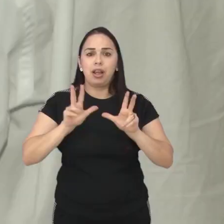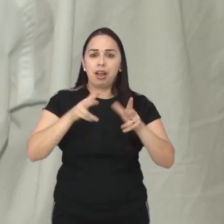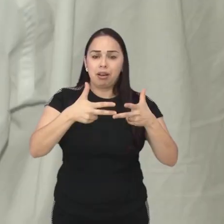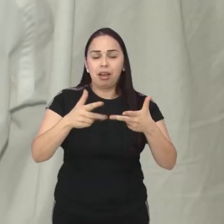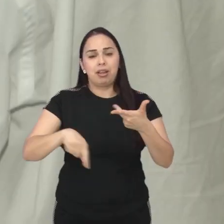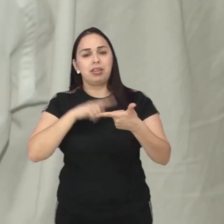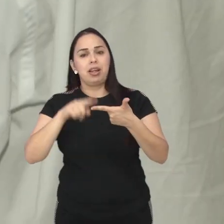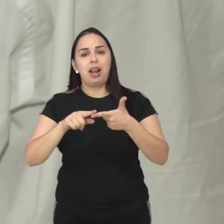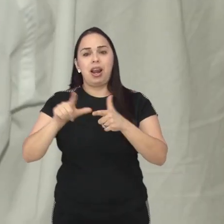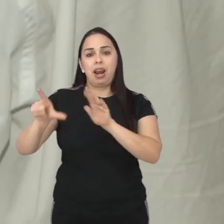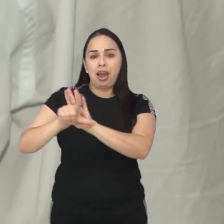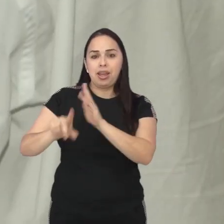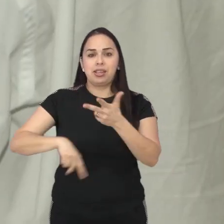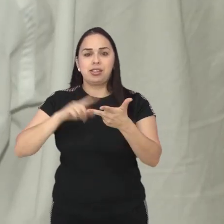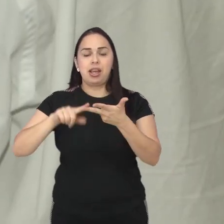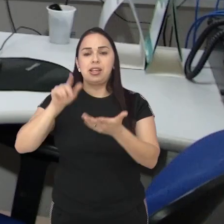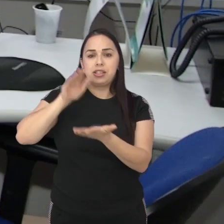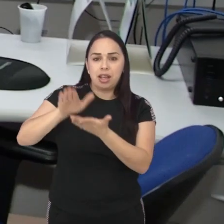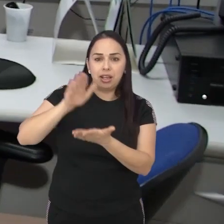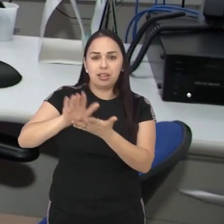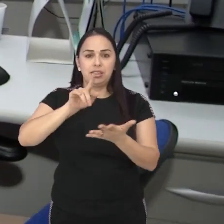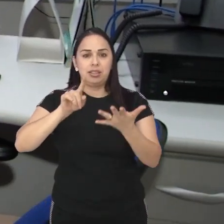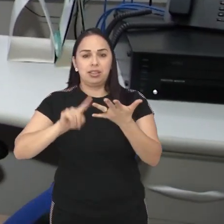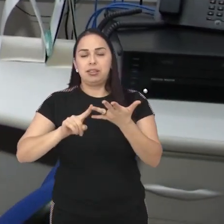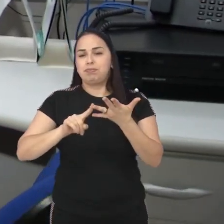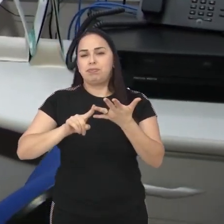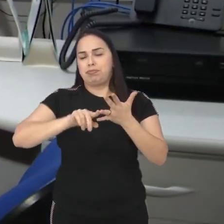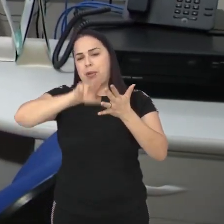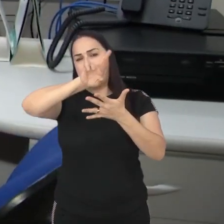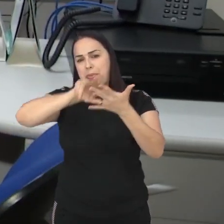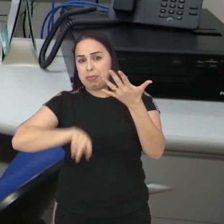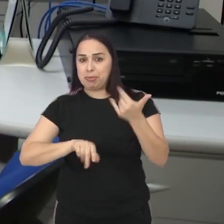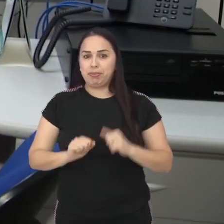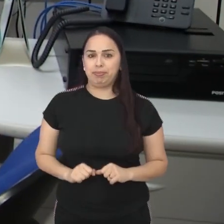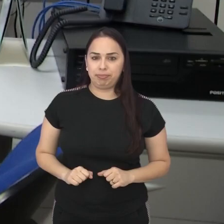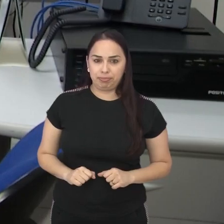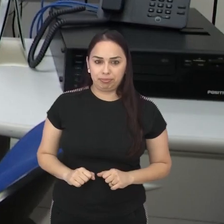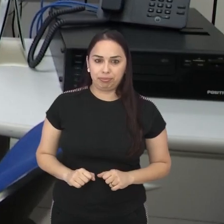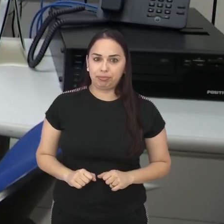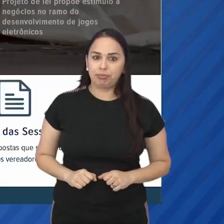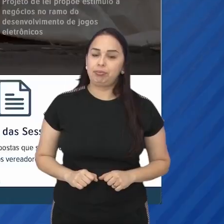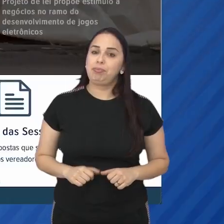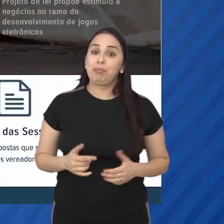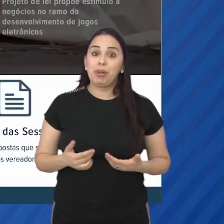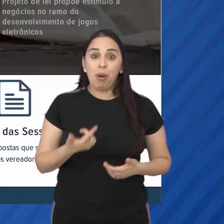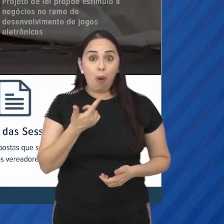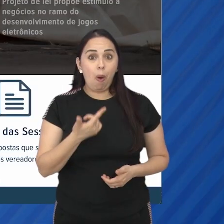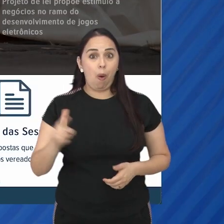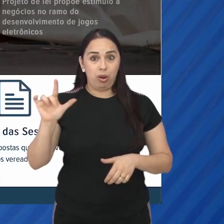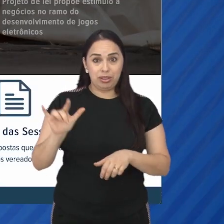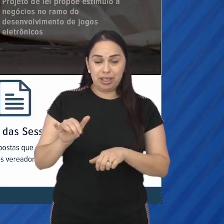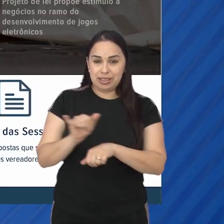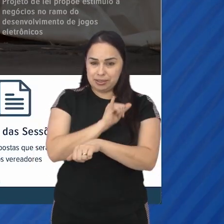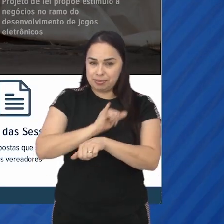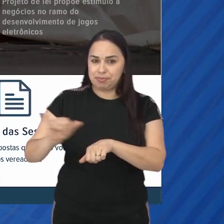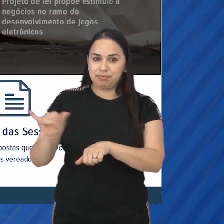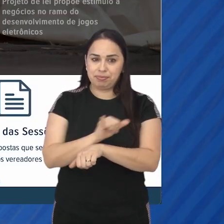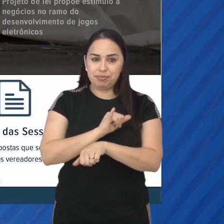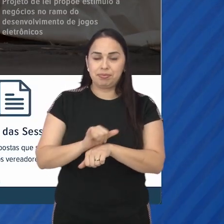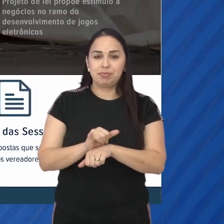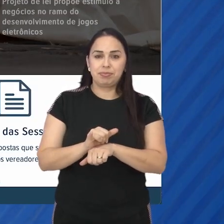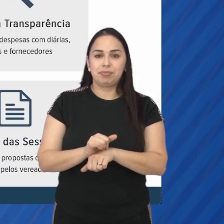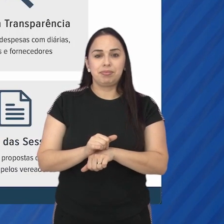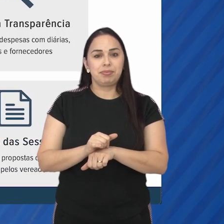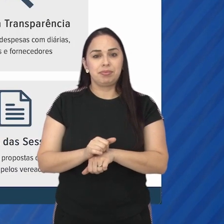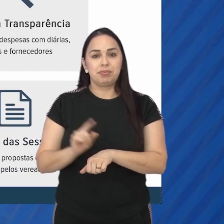Câmara, como leis, despesas, licitações, entre outras demandas. Outra ferramenta de